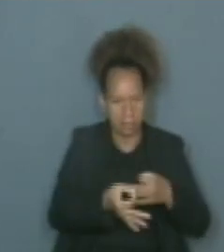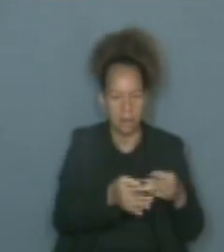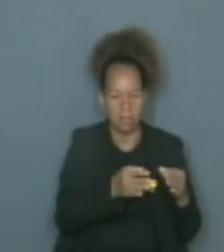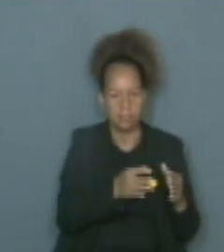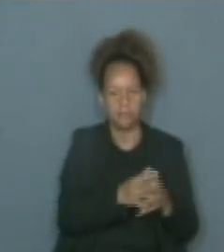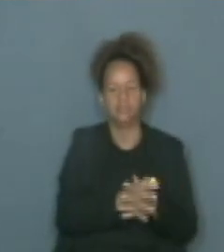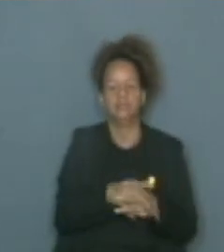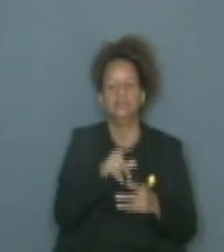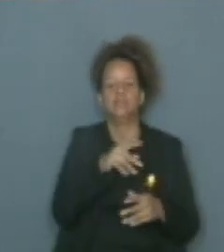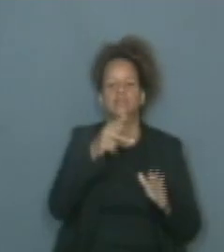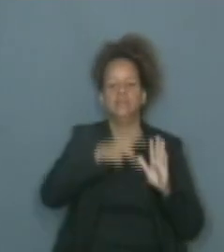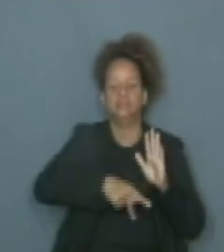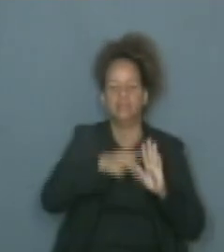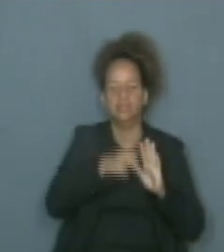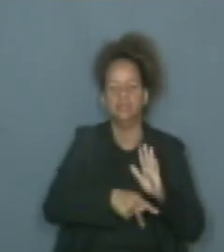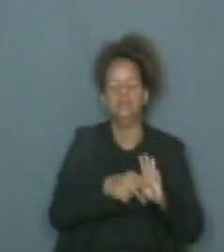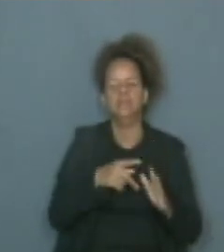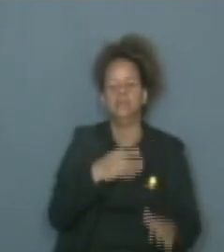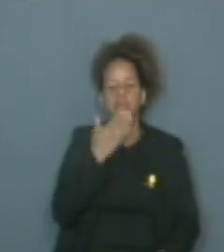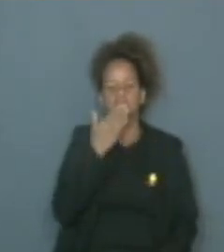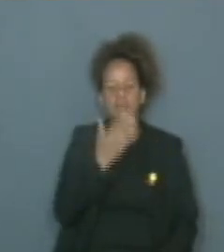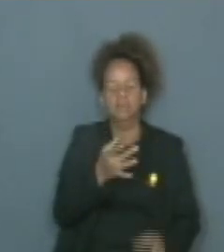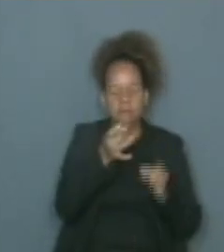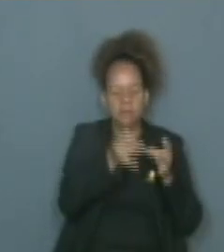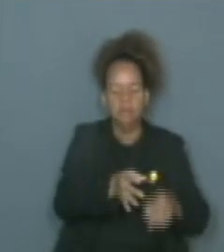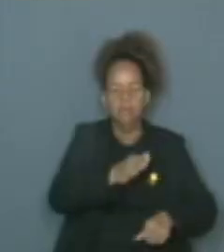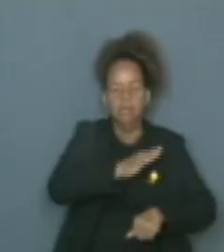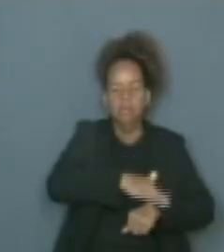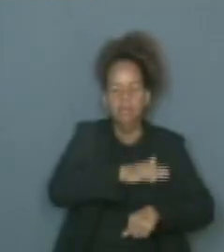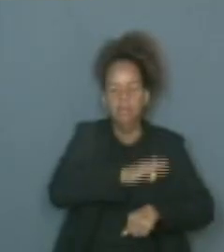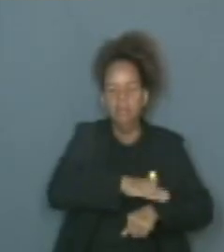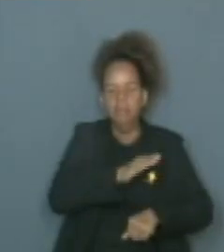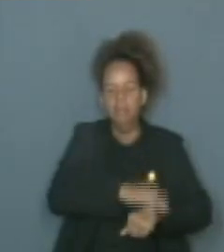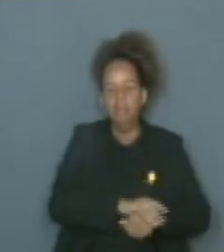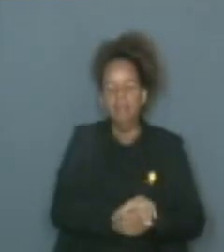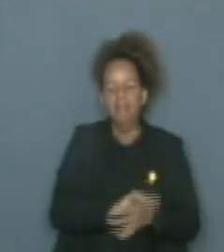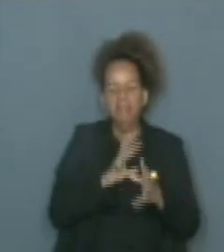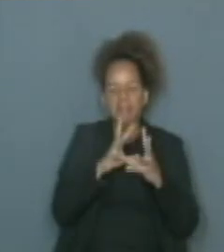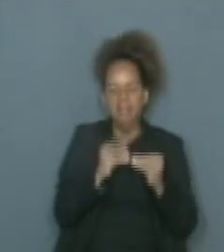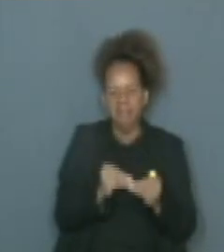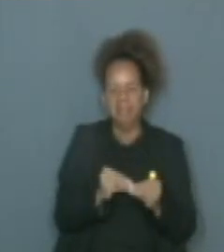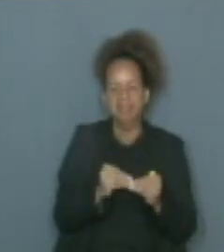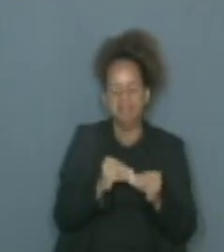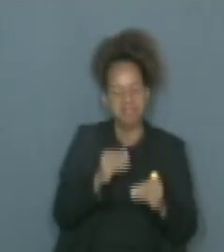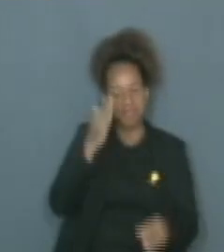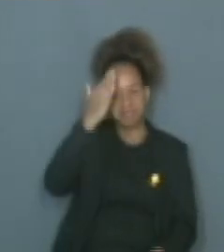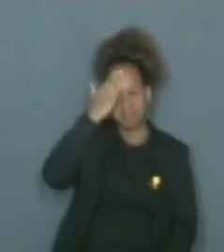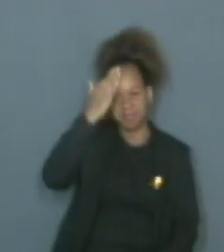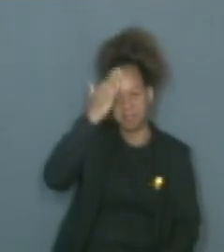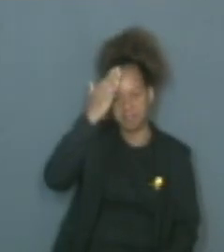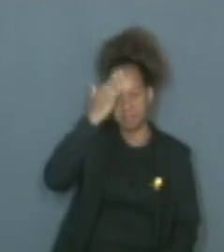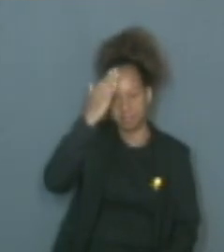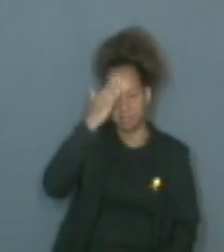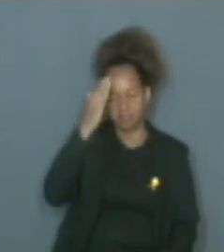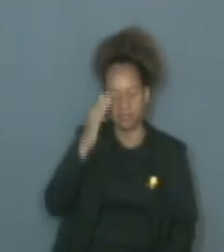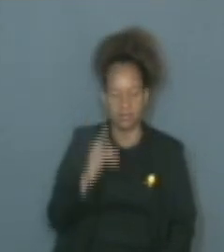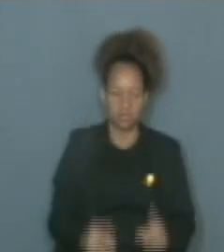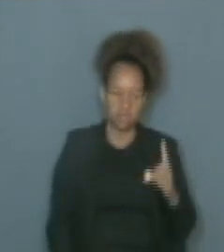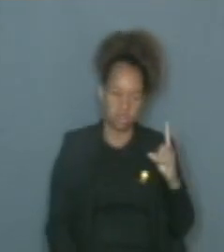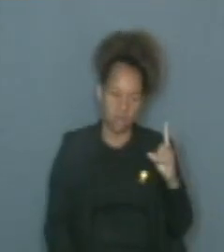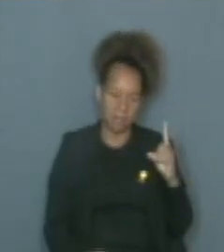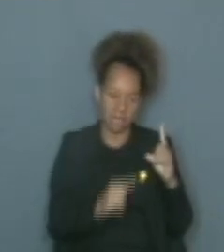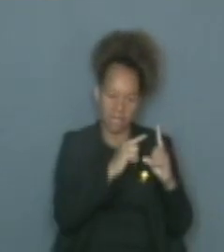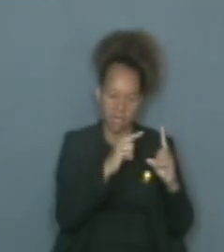tramitação desses projetos. Quando se pede dispensa de prazo, para que todos possam entender, só se cabe emenda